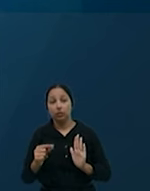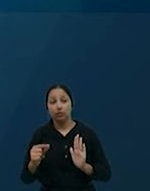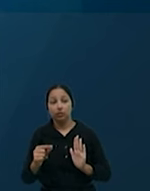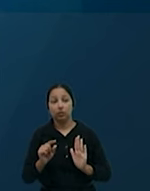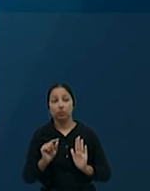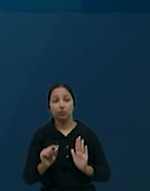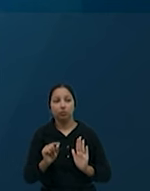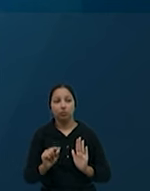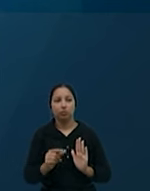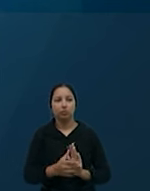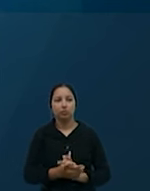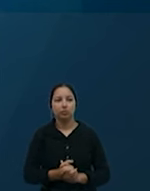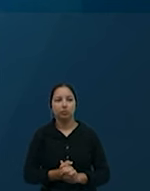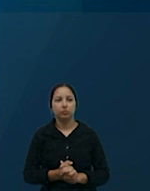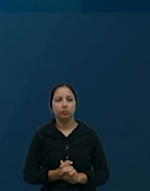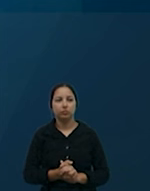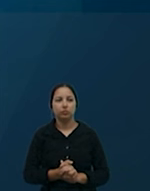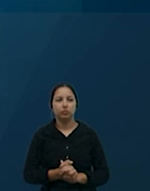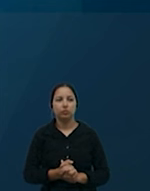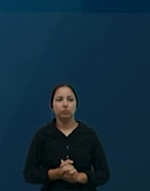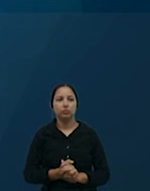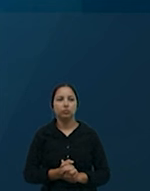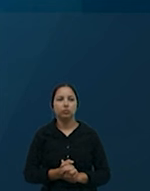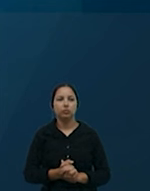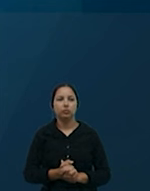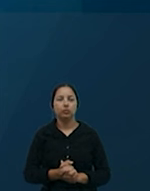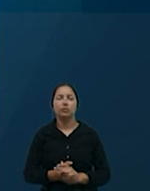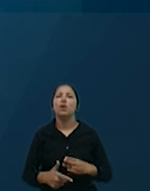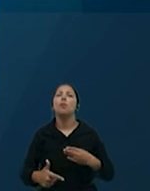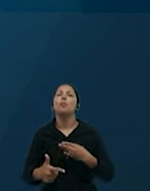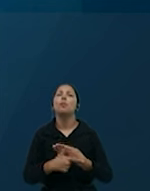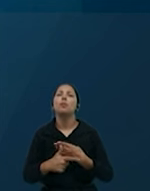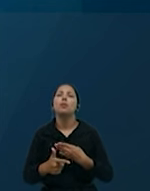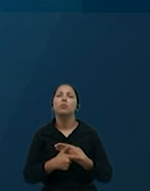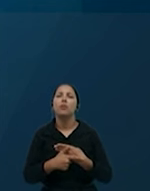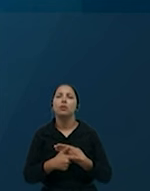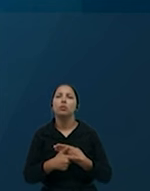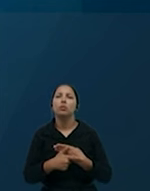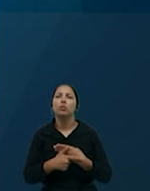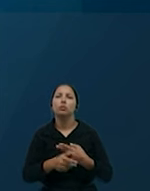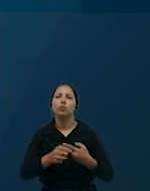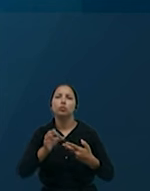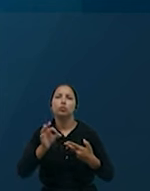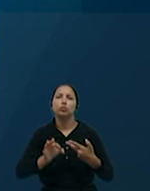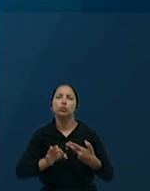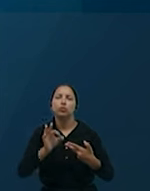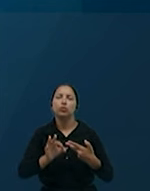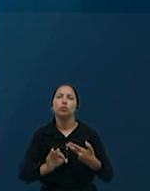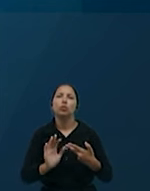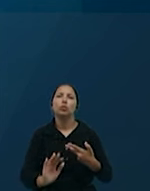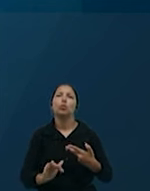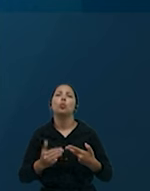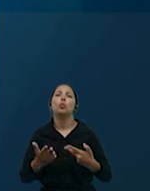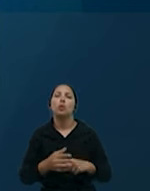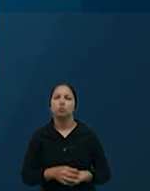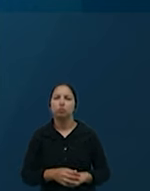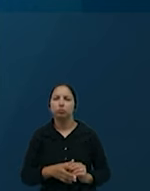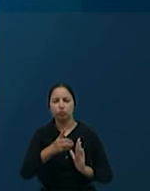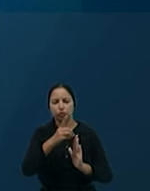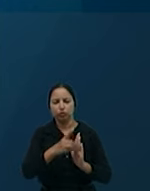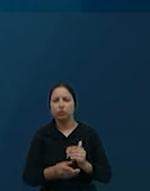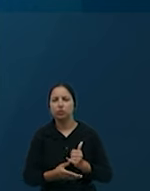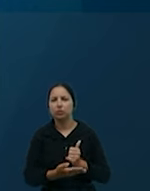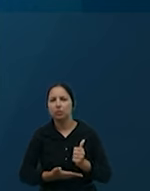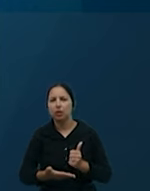veja, qual é o papel do Poder Judiciário na concretização dos direitos fundamentais sociais? Porque estamos